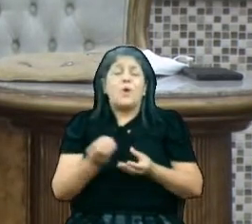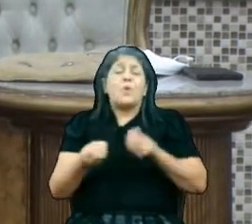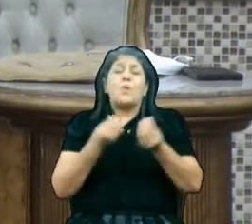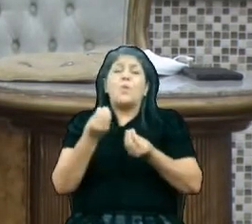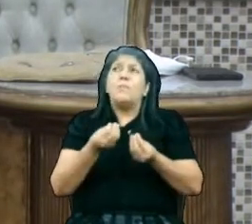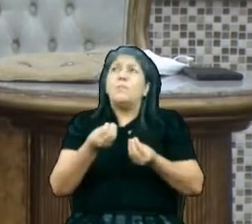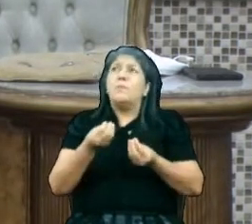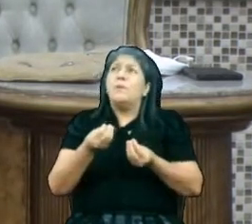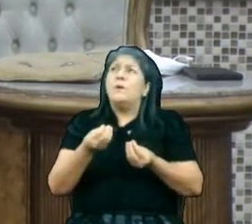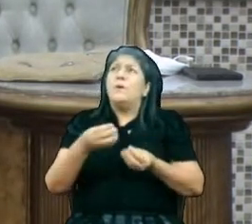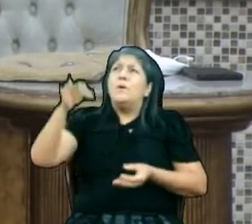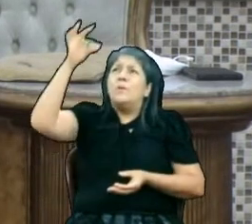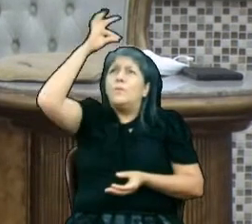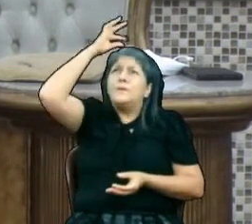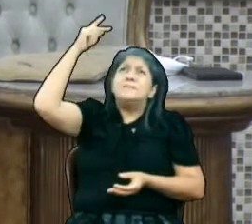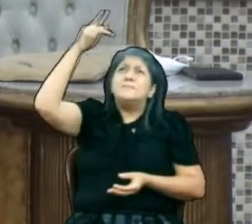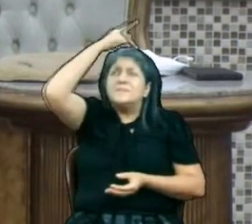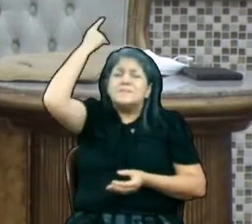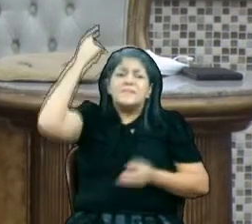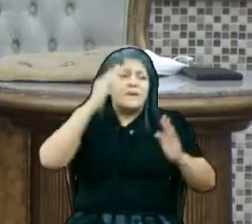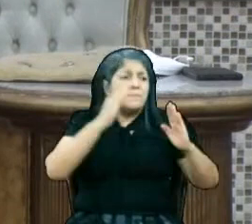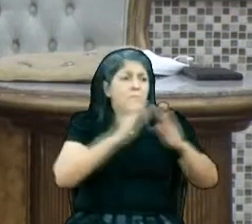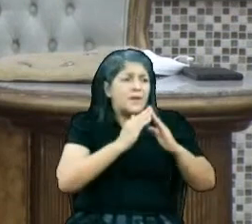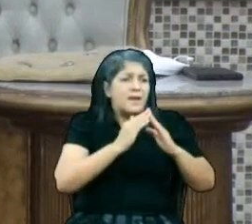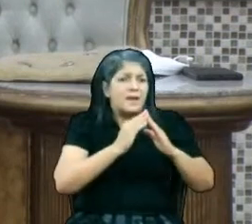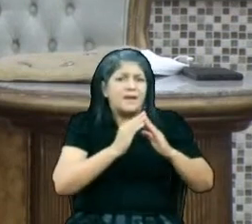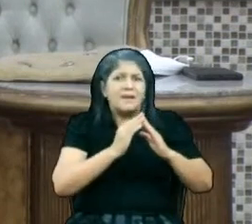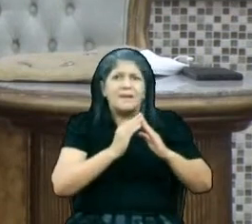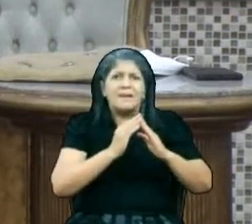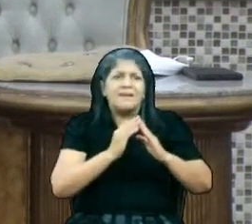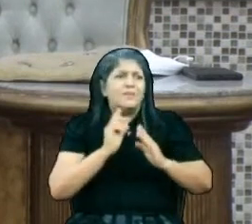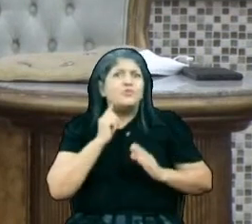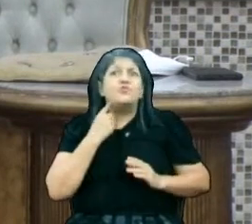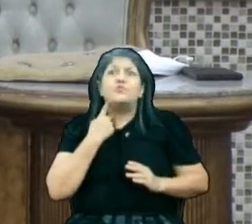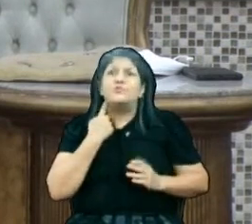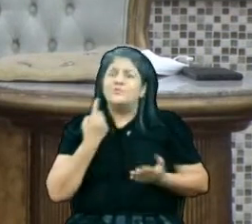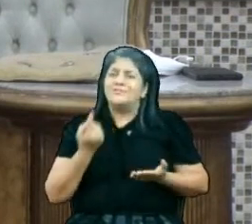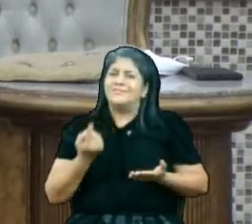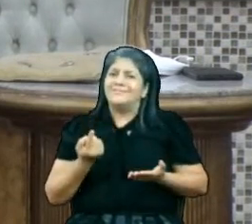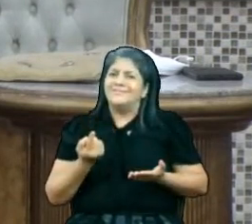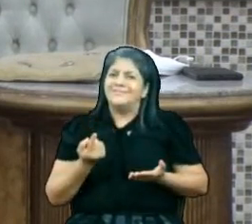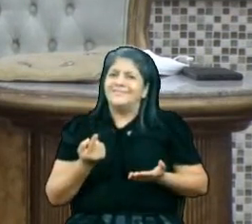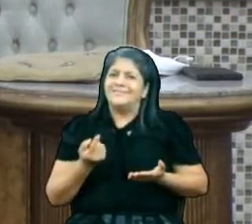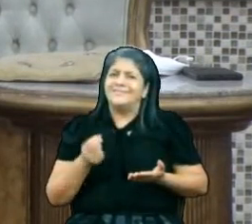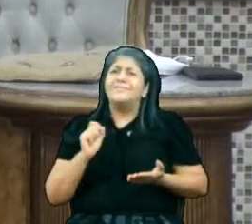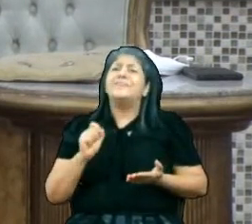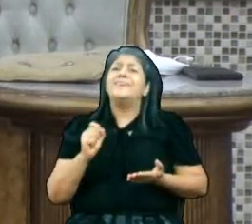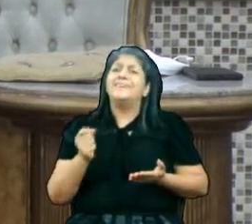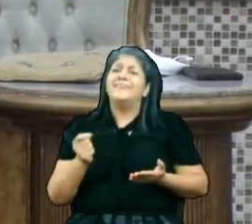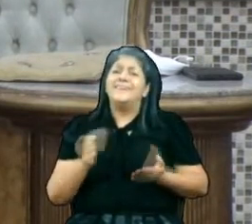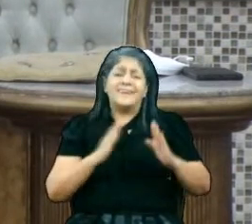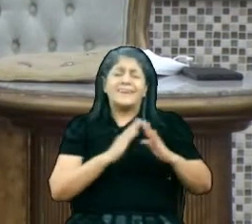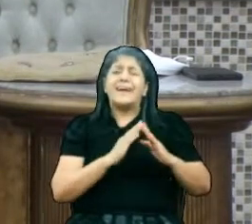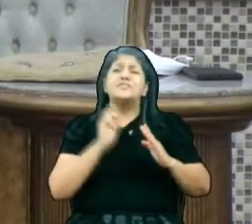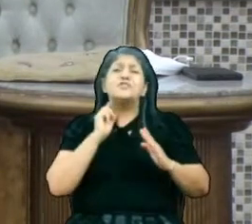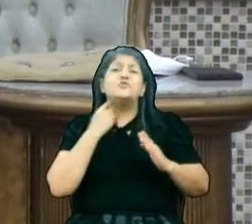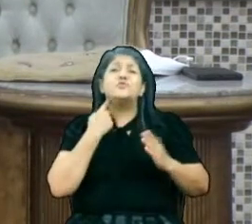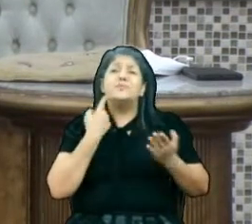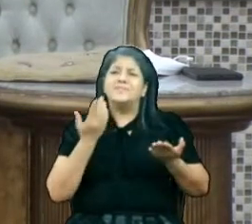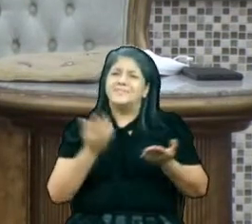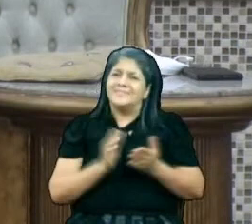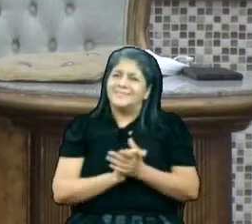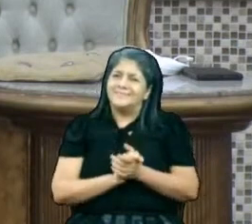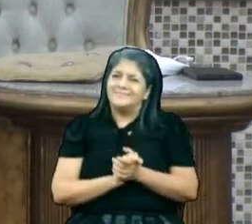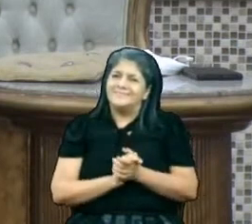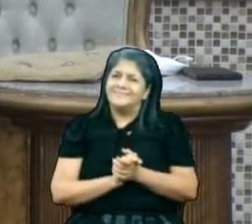alguma coisa dentro de casa quando o texto sagrado de esquecida mulher ela acendeu a luz e ela